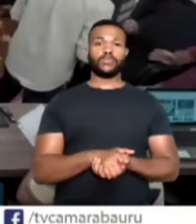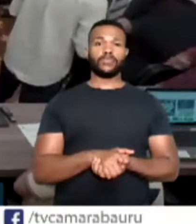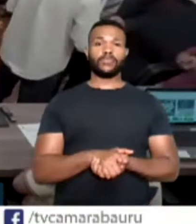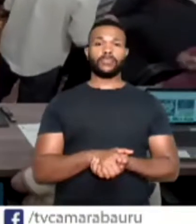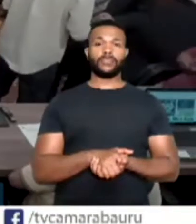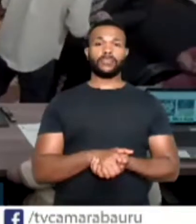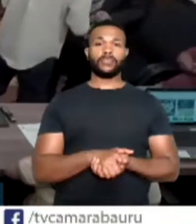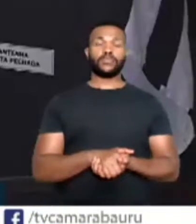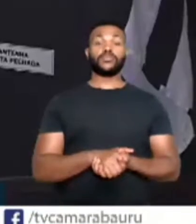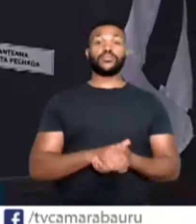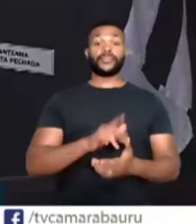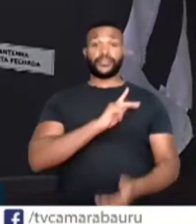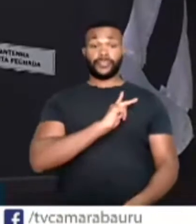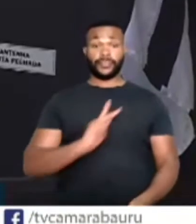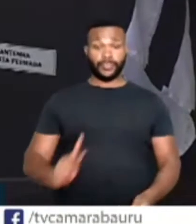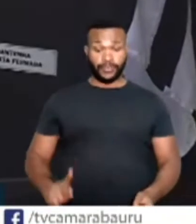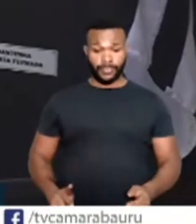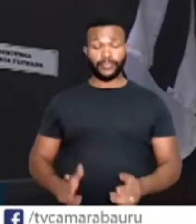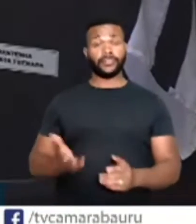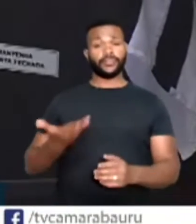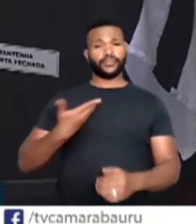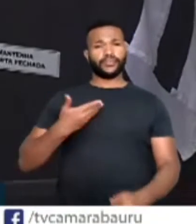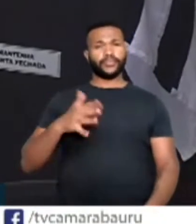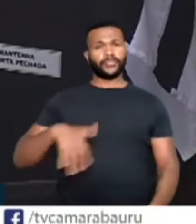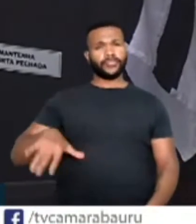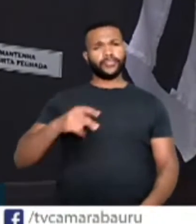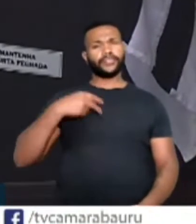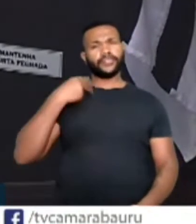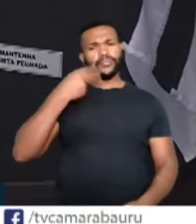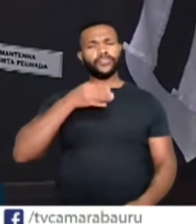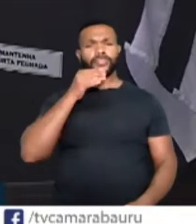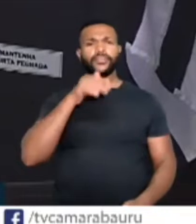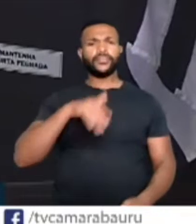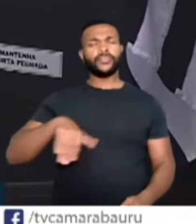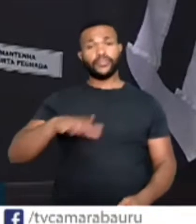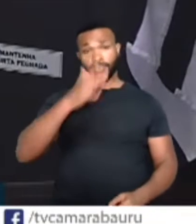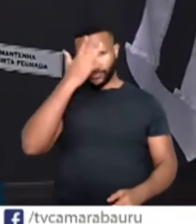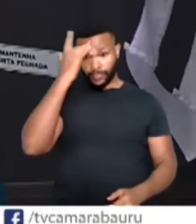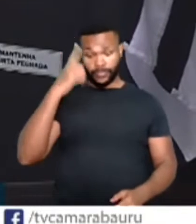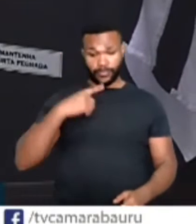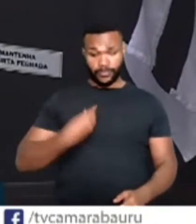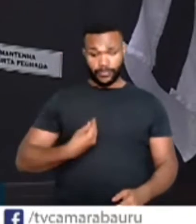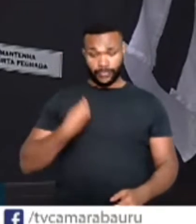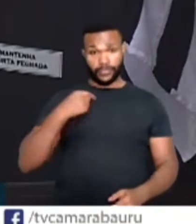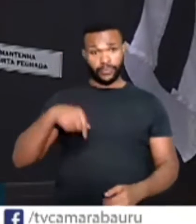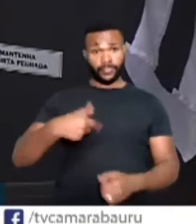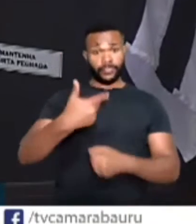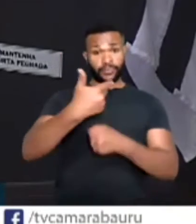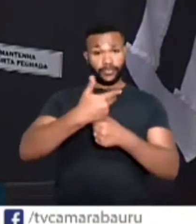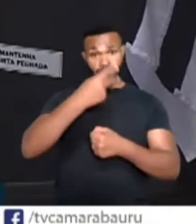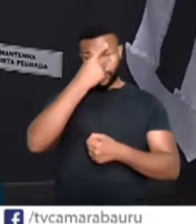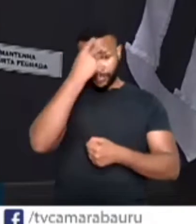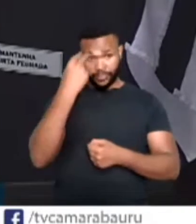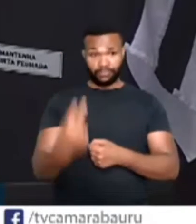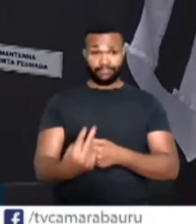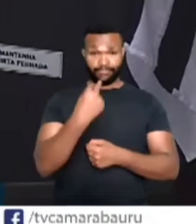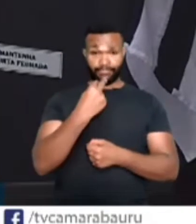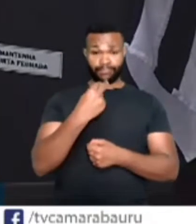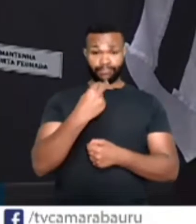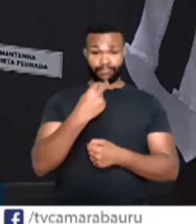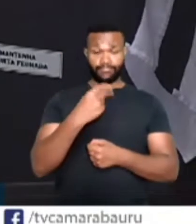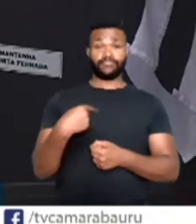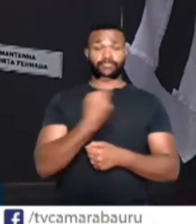Senhor presidente, nobres colegas, funcionários da casa, munícipes aqui presentes, a imprensa, aqueles que nos ouvem e nos assistem.